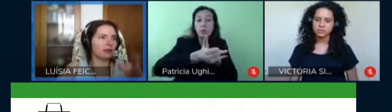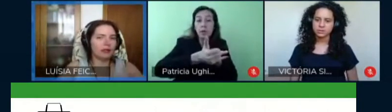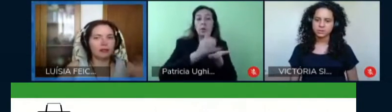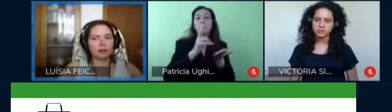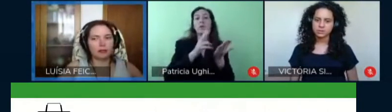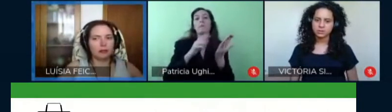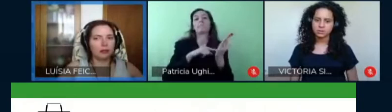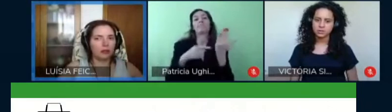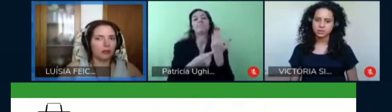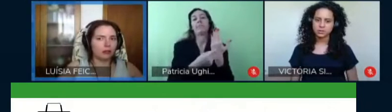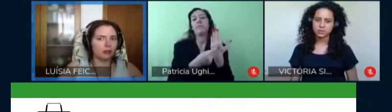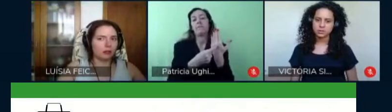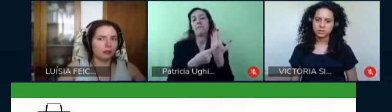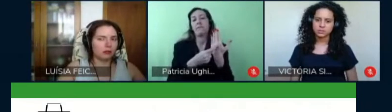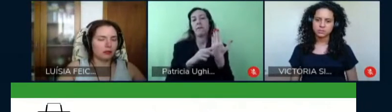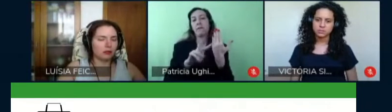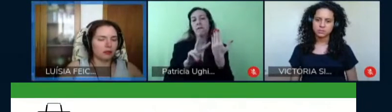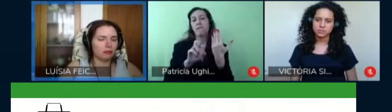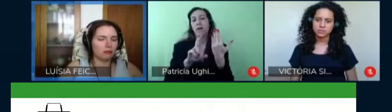ter que começar,